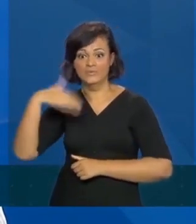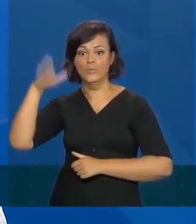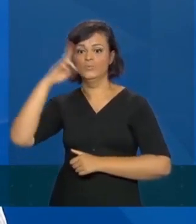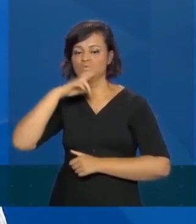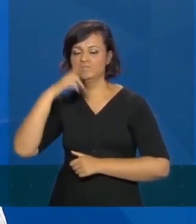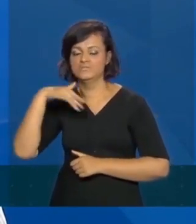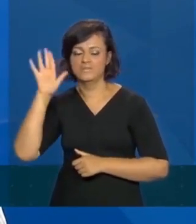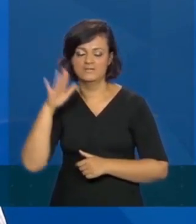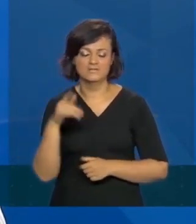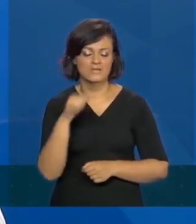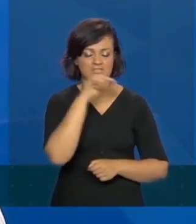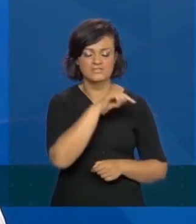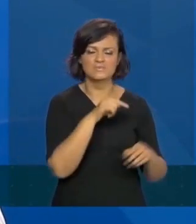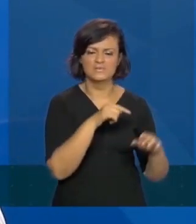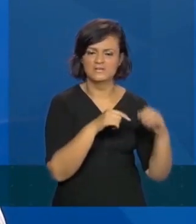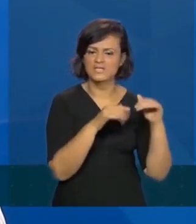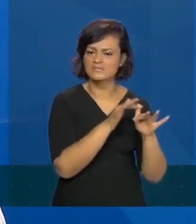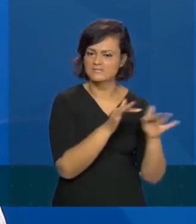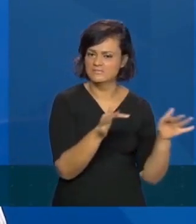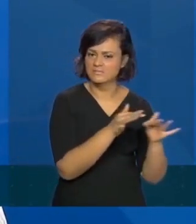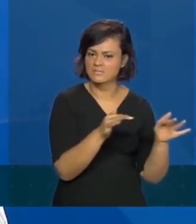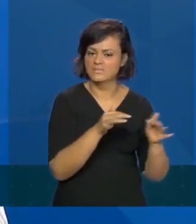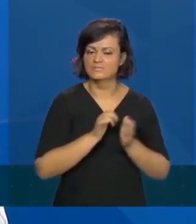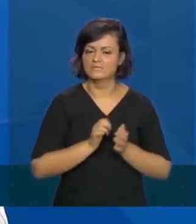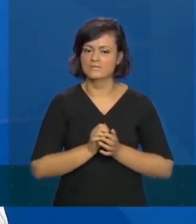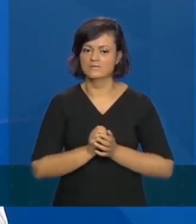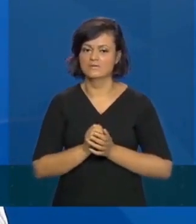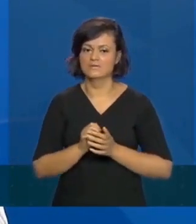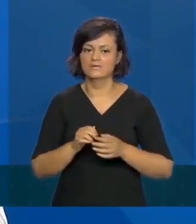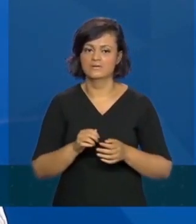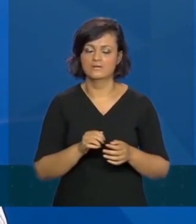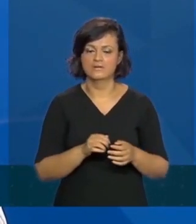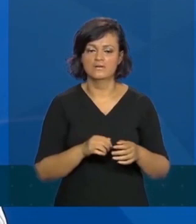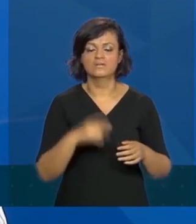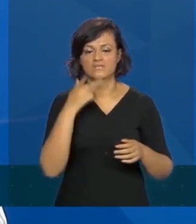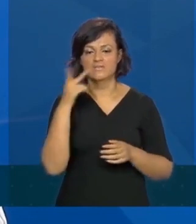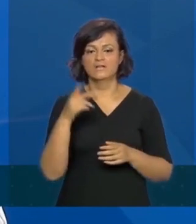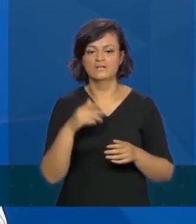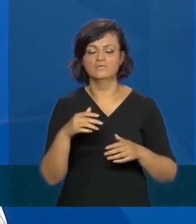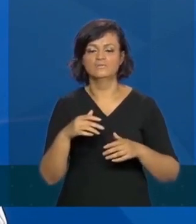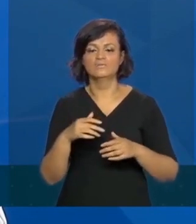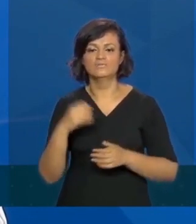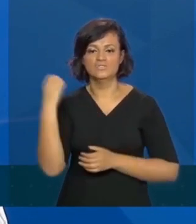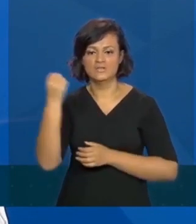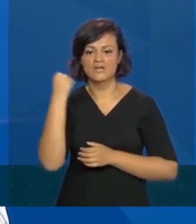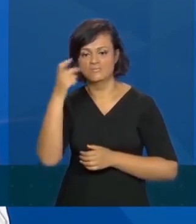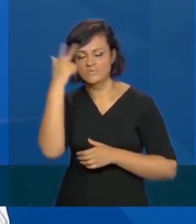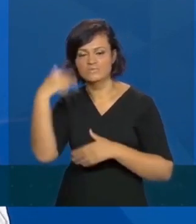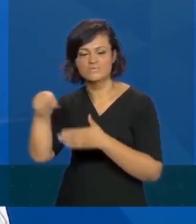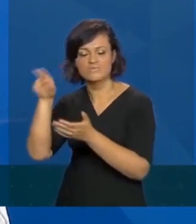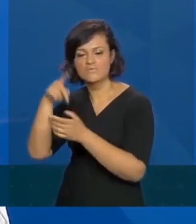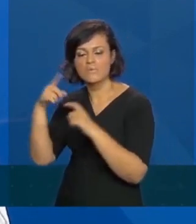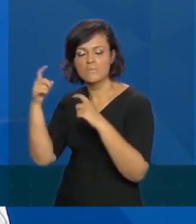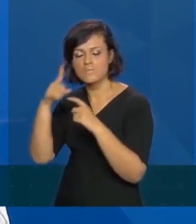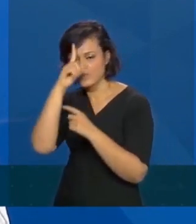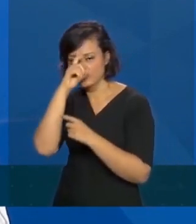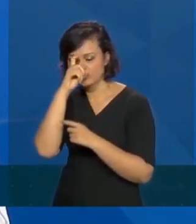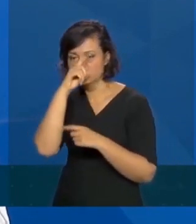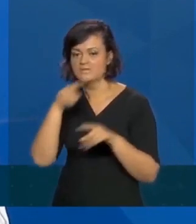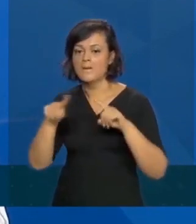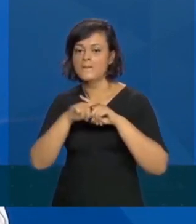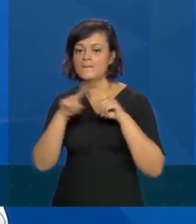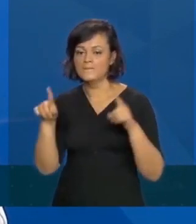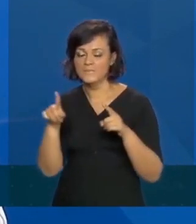estávamos adotando para os críticos, nós vamos adotar também para os graves, que são aqueles que vão para o hospital, mas não ainda